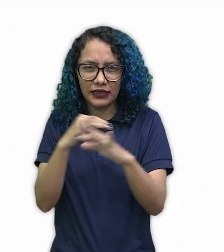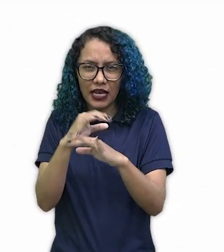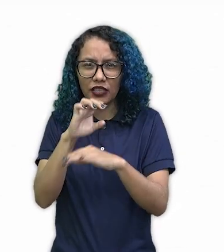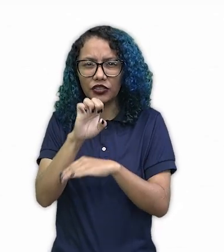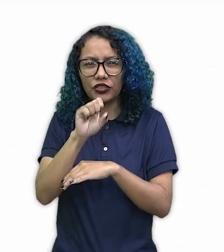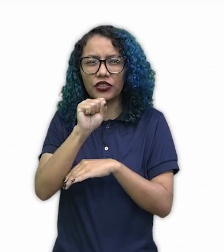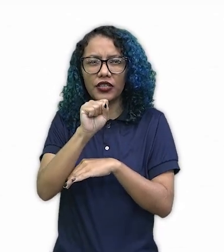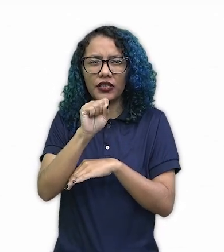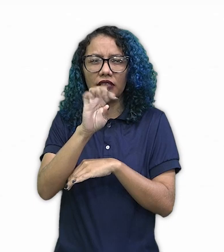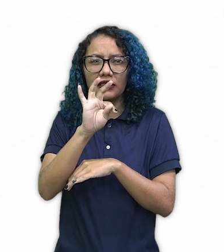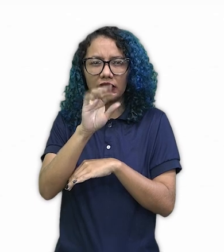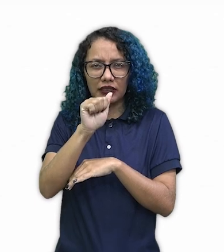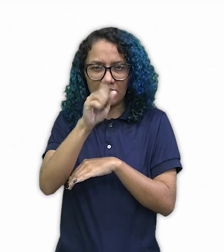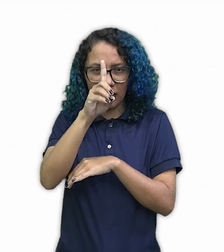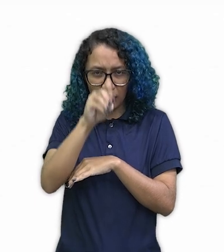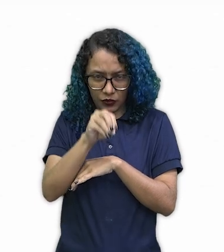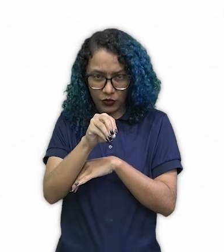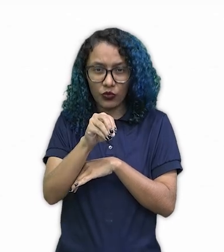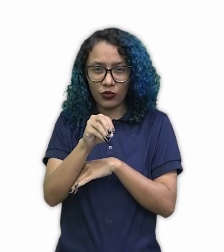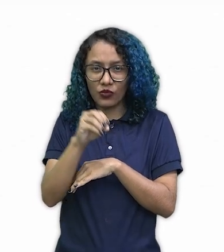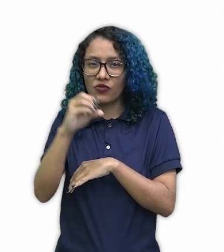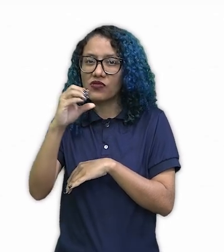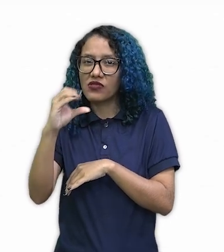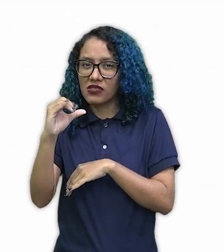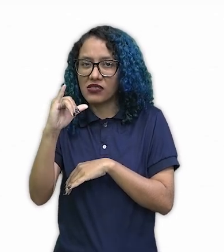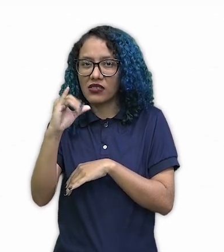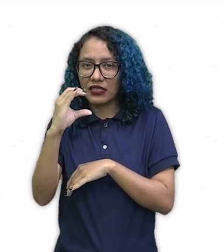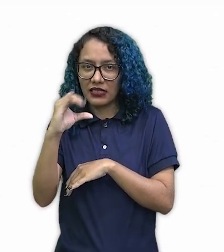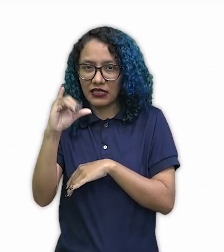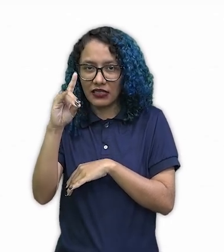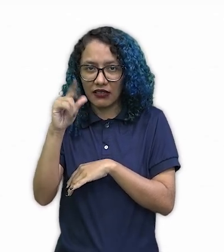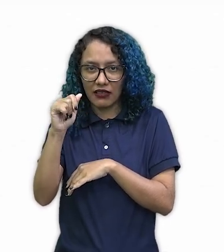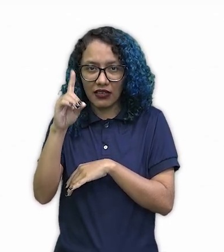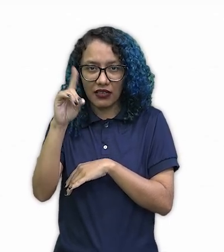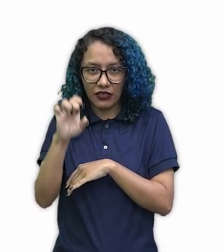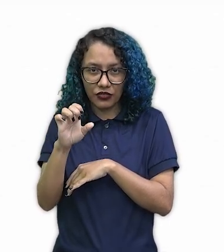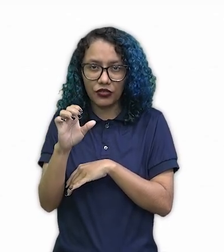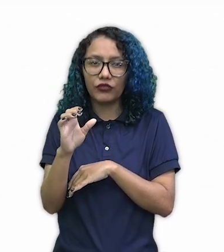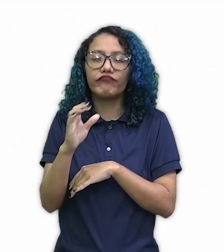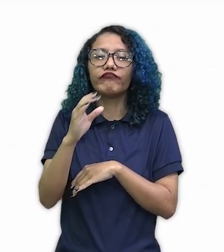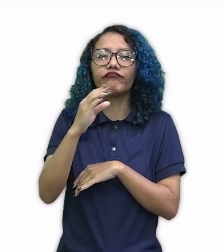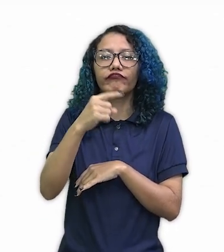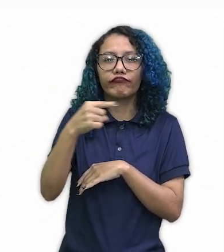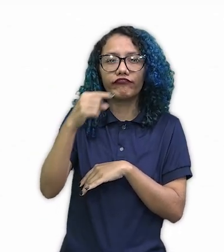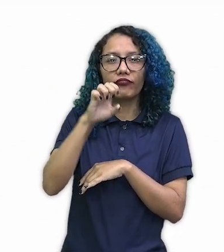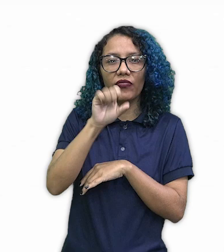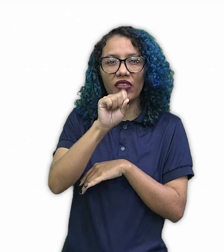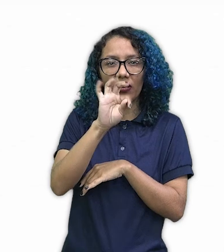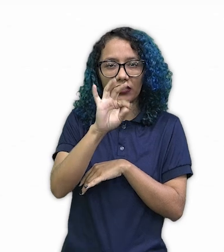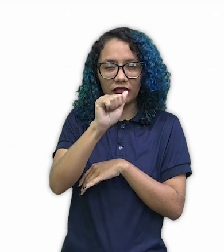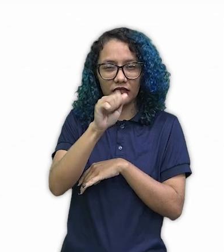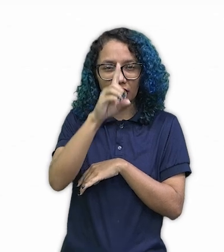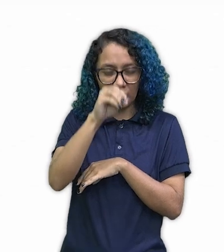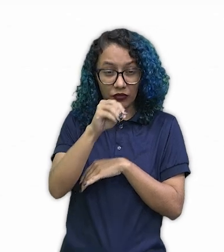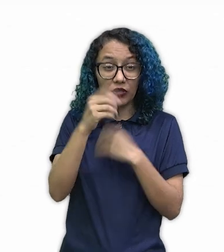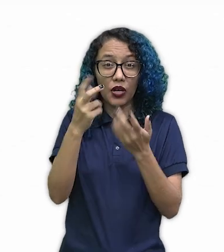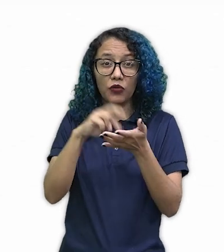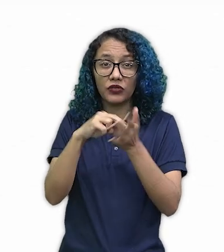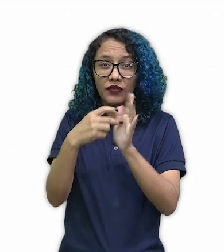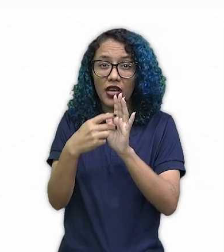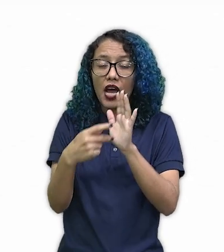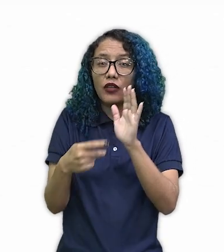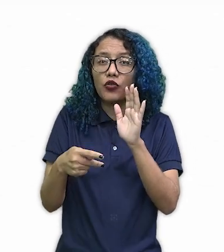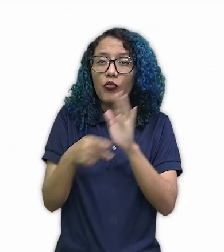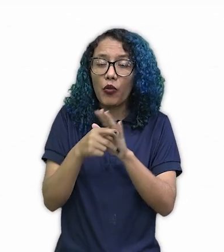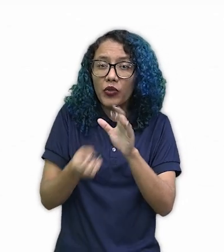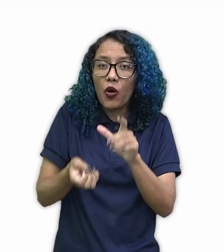cidade-estado. Olha só, grave bem isso daí, grifem isso daí para vocês, tá bom? Portanto, política, ali no seu sentido